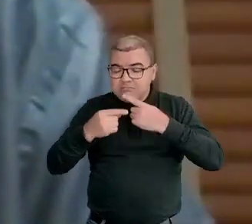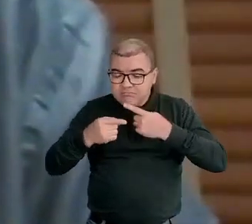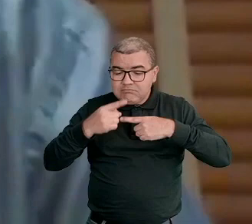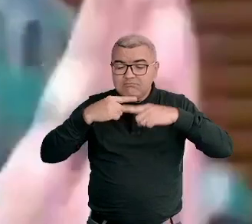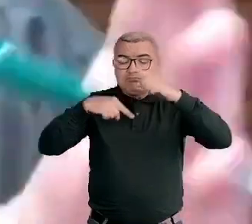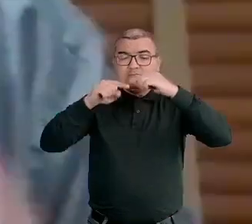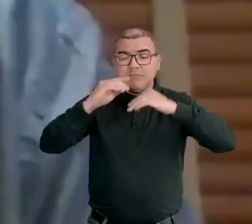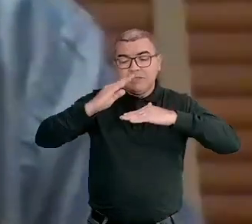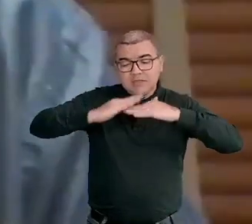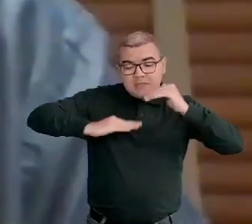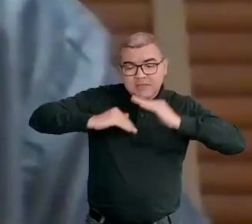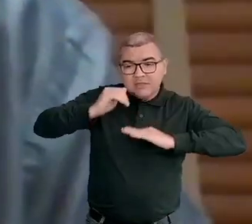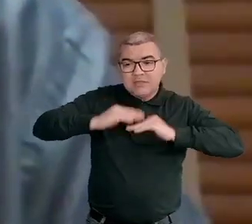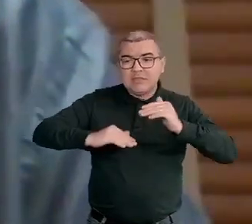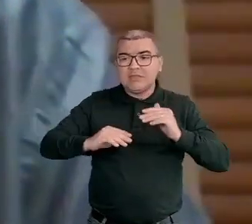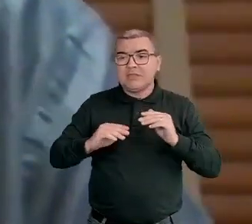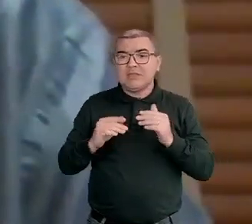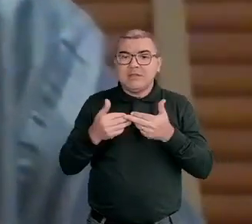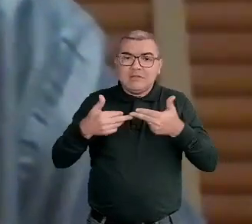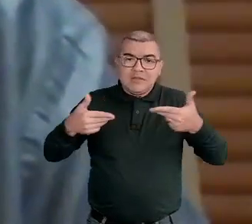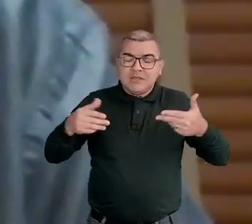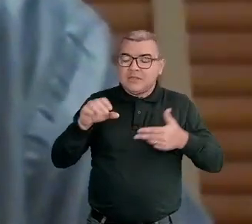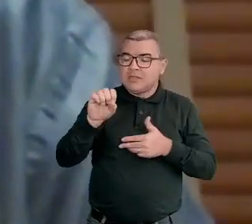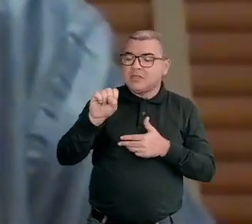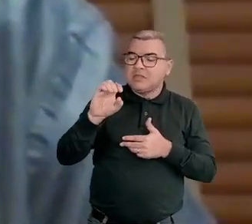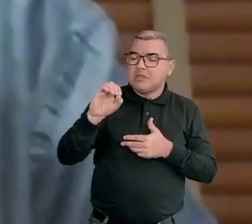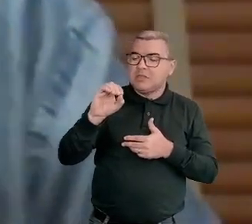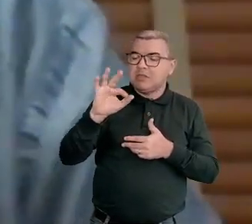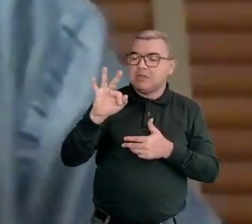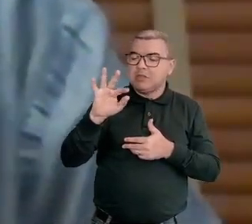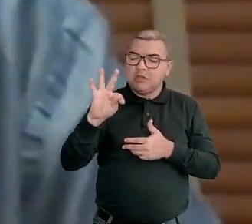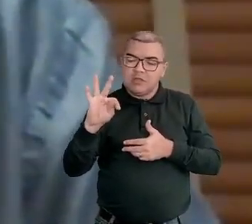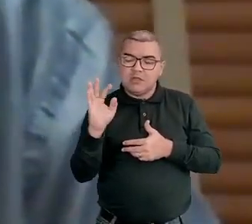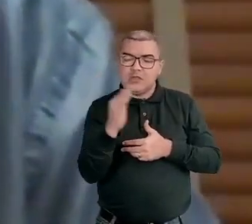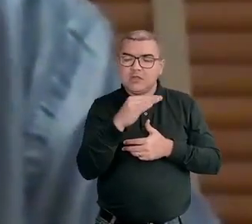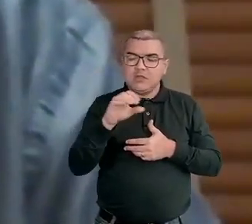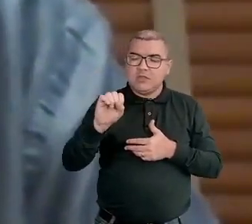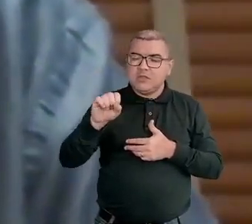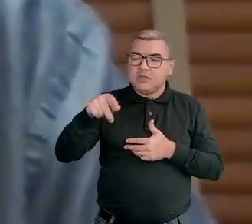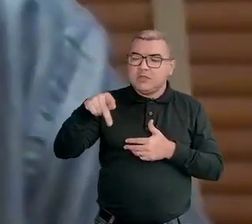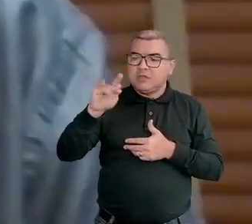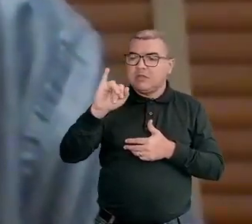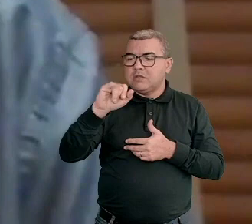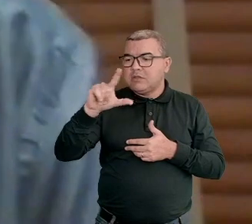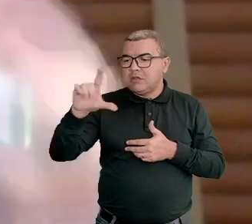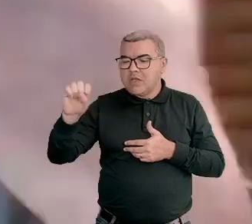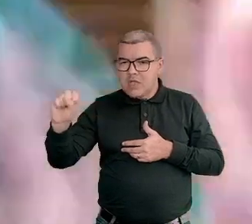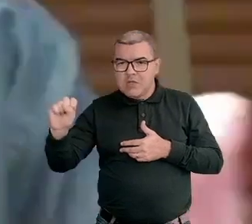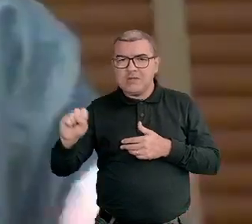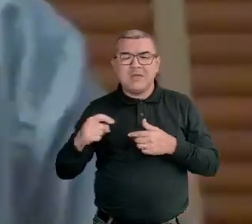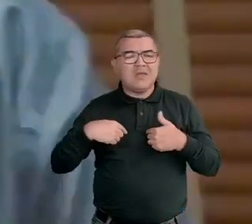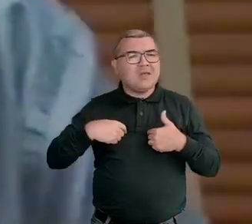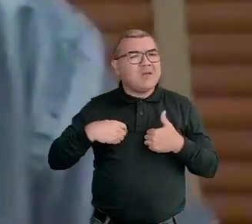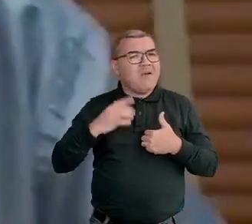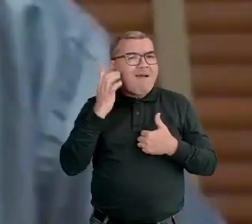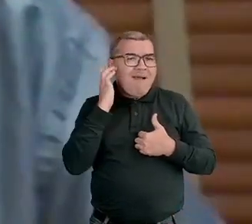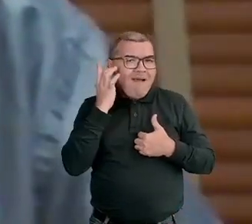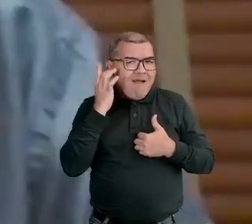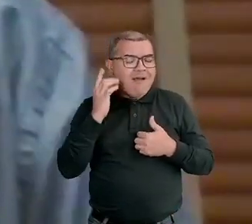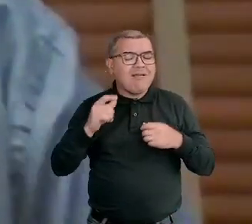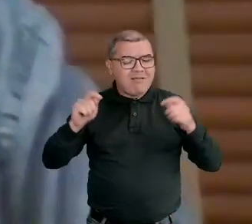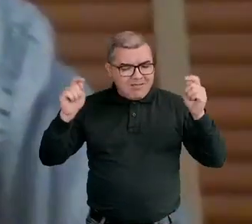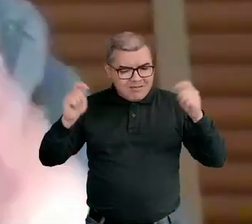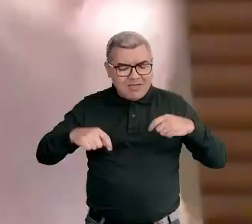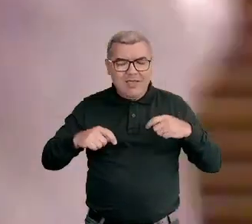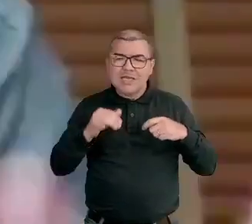essas capacidades, né, dos chamados soft skills. E eu acredito, né, que as